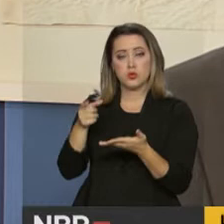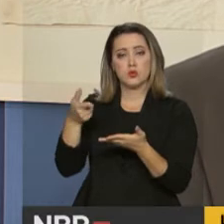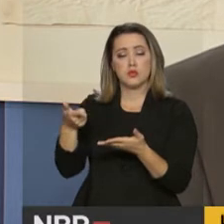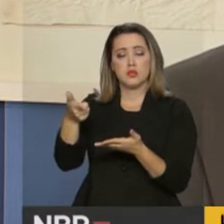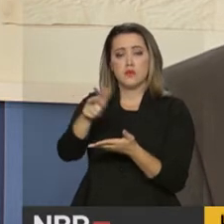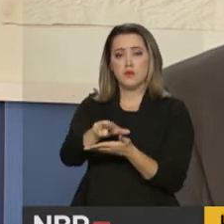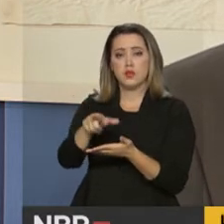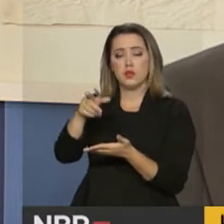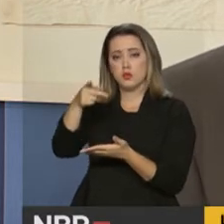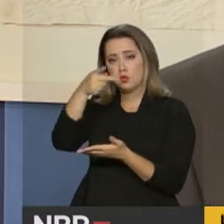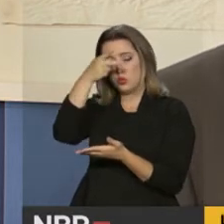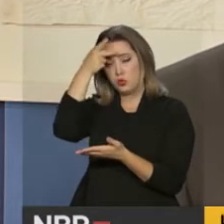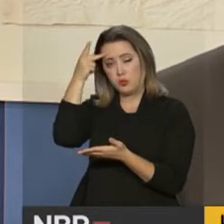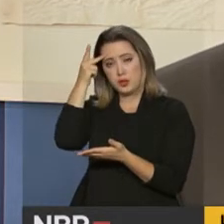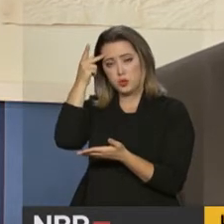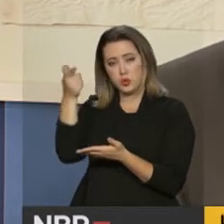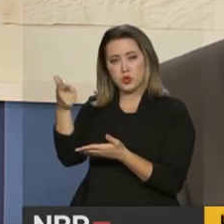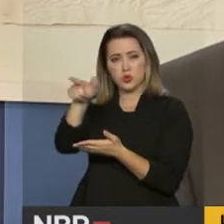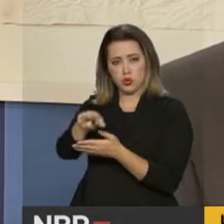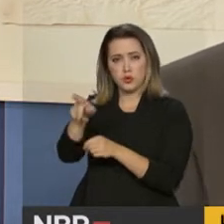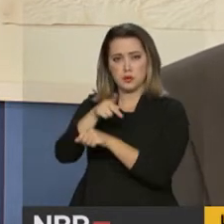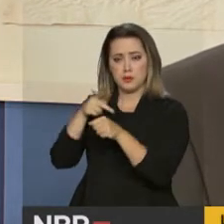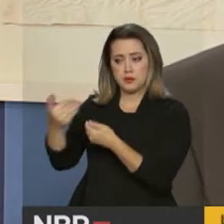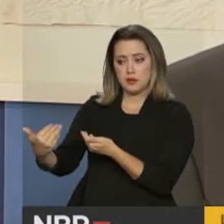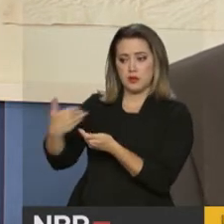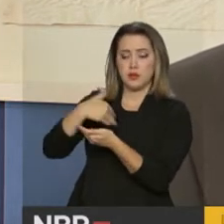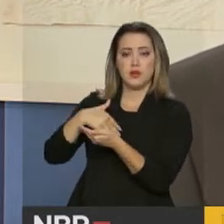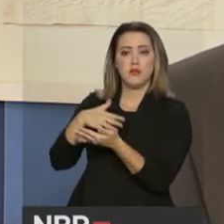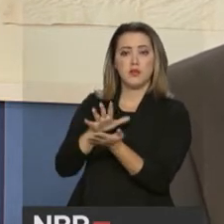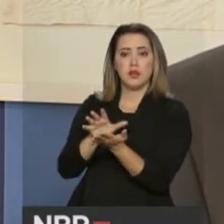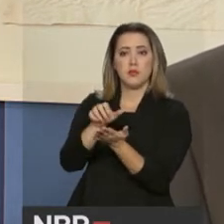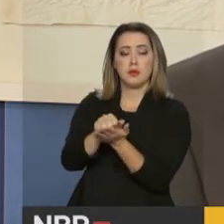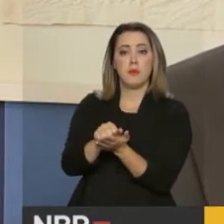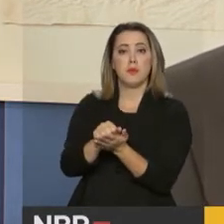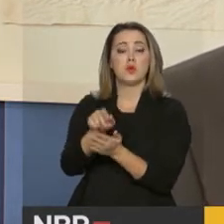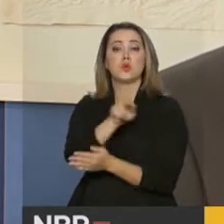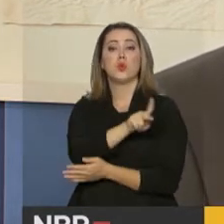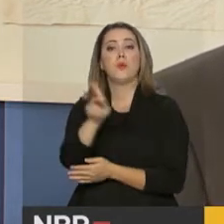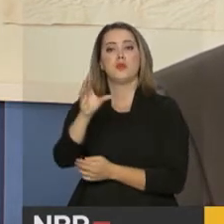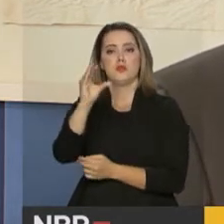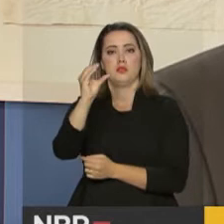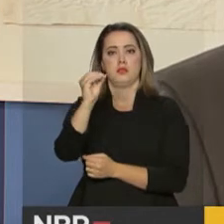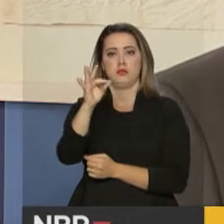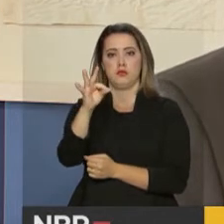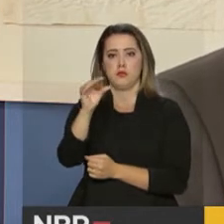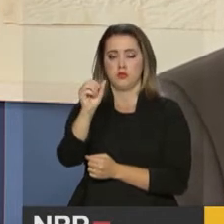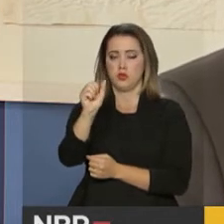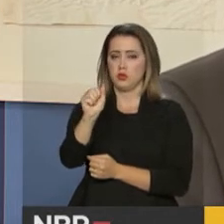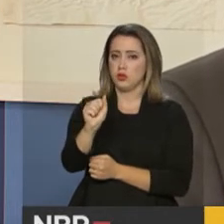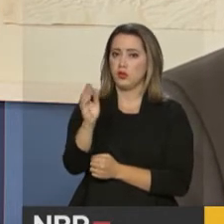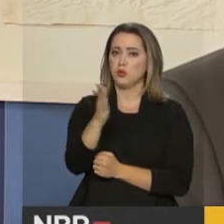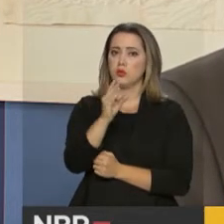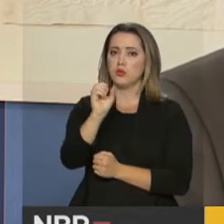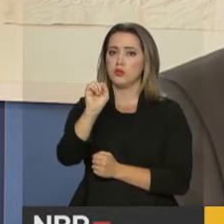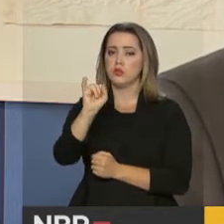estrangeiras que vieram para a posse do presidente Costa e Silva. Ou seja,